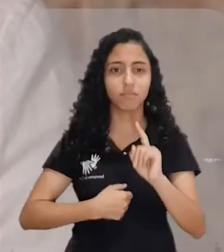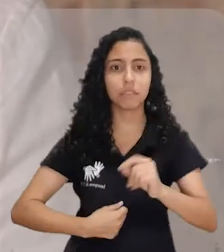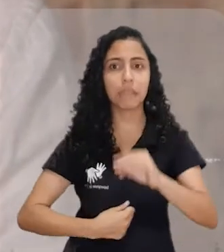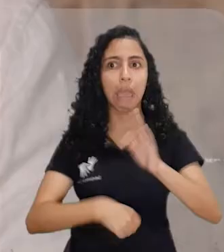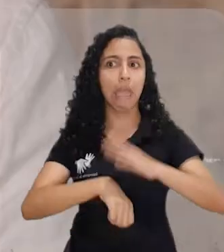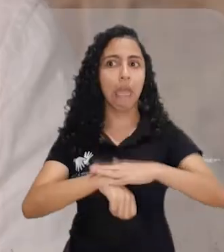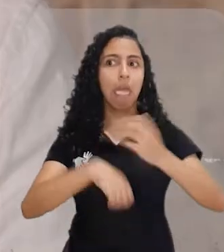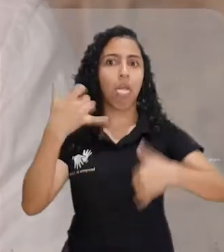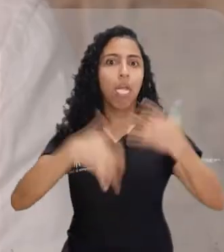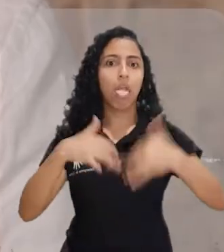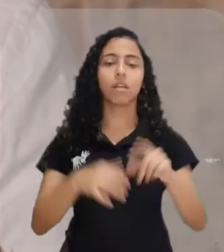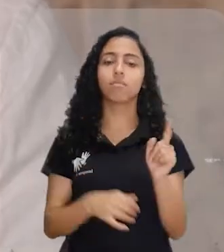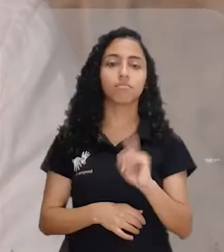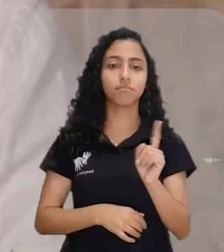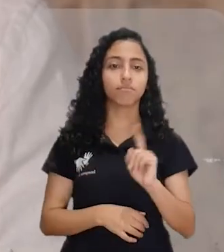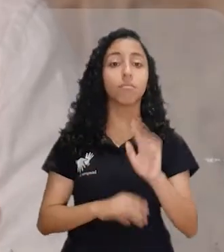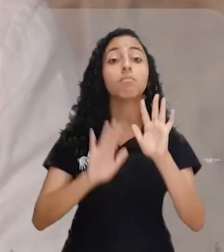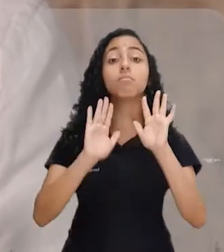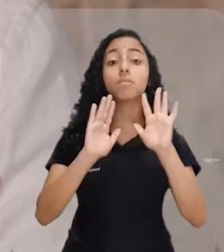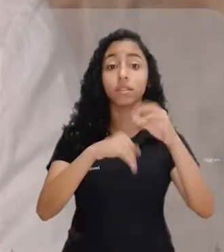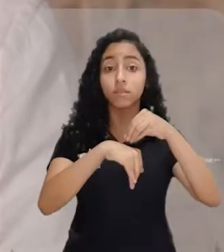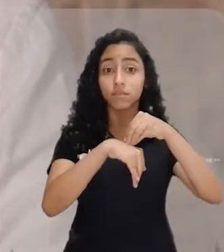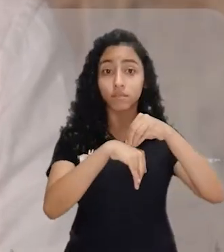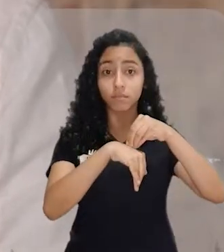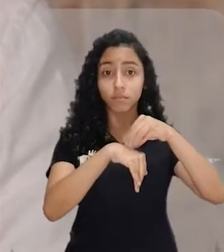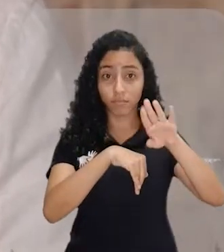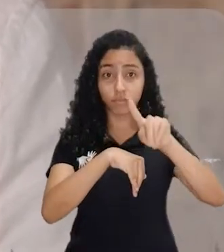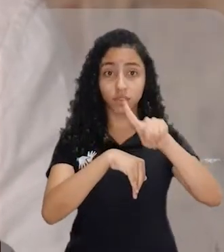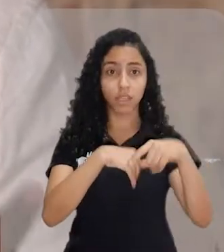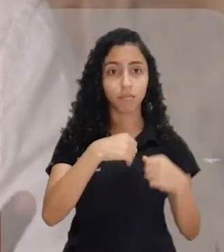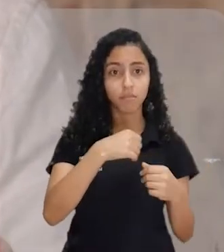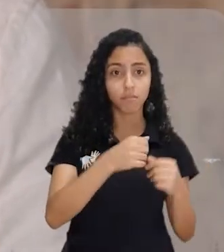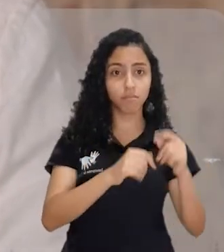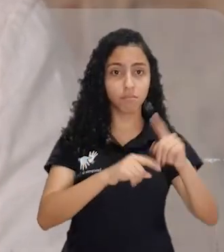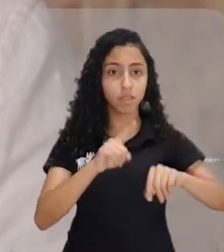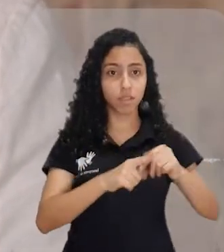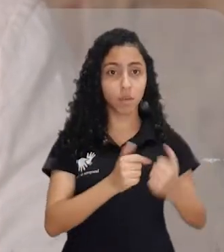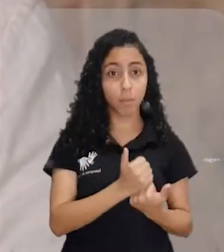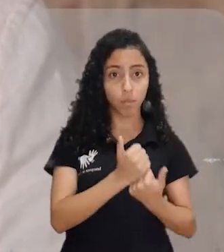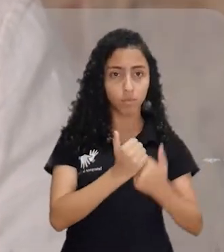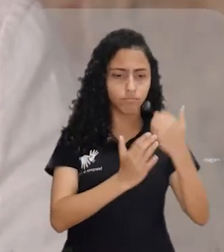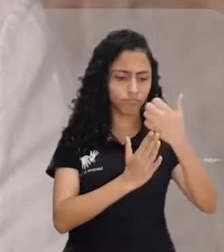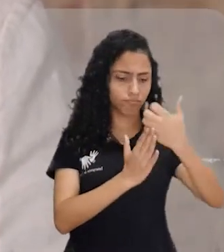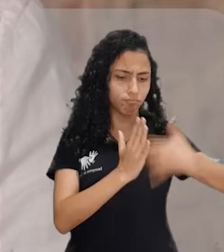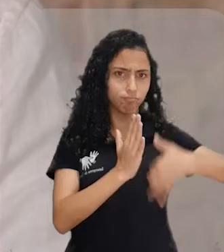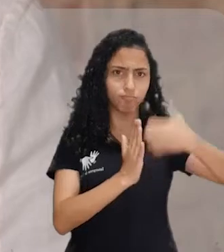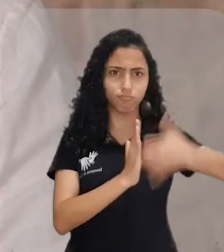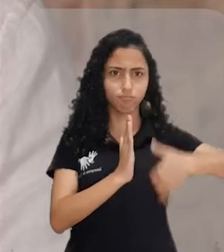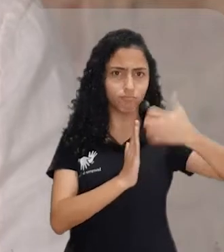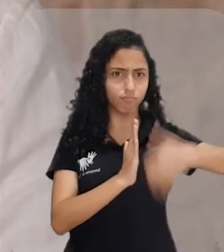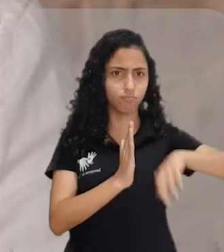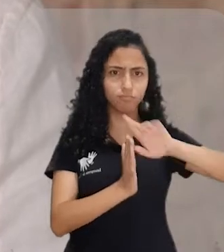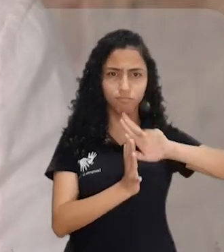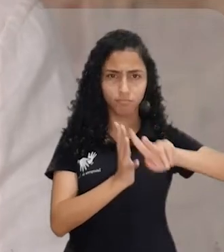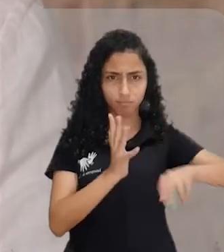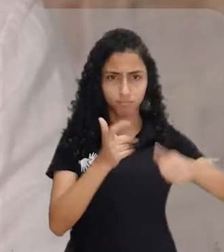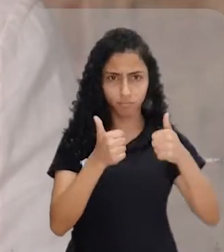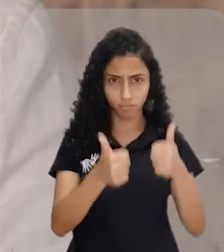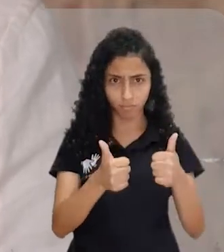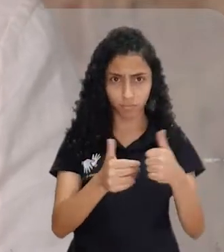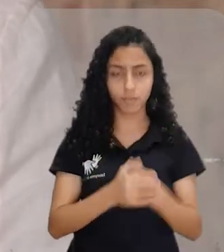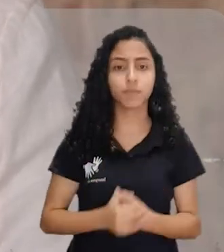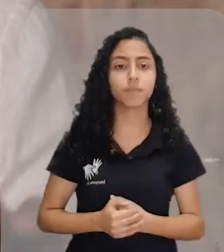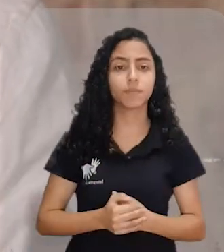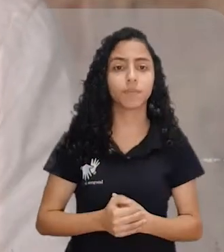da nossa aula não é falar dessas técnicas, eu não vou gastar muito tempo com elas, mas vou deixar para vocês um material de apoio que descreve muito bem várias